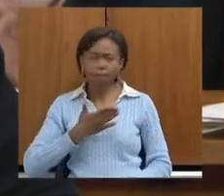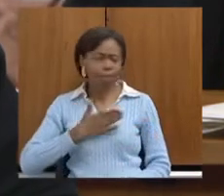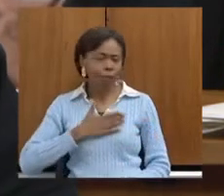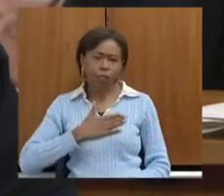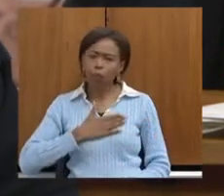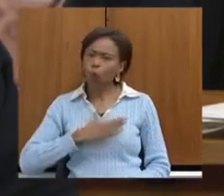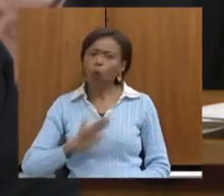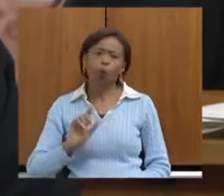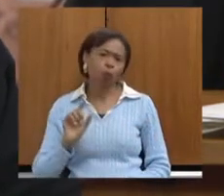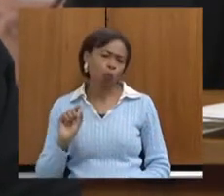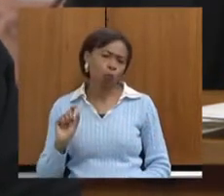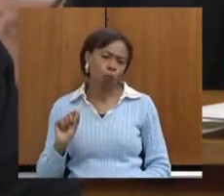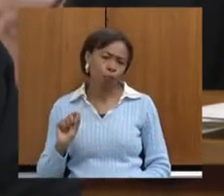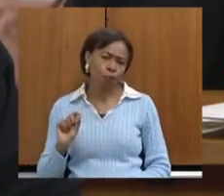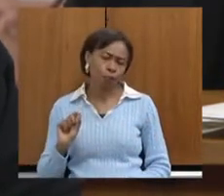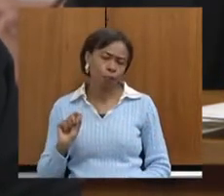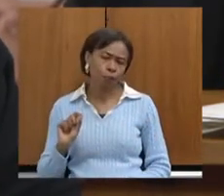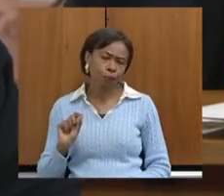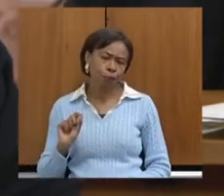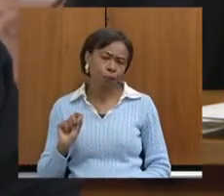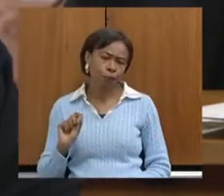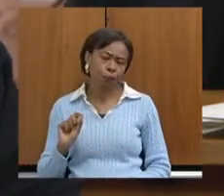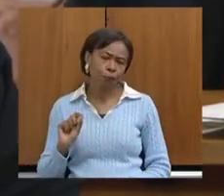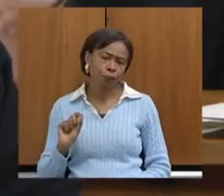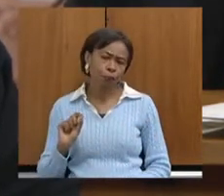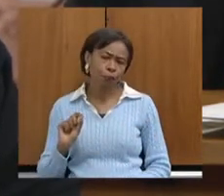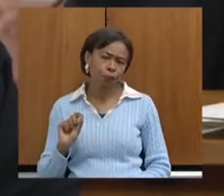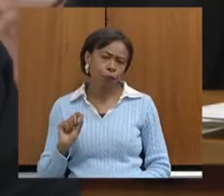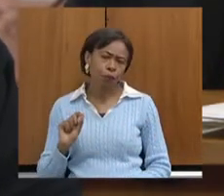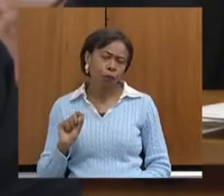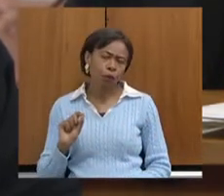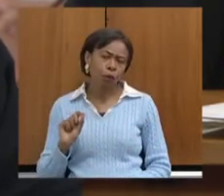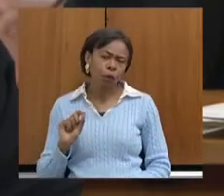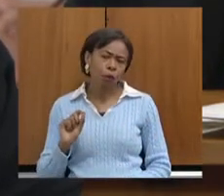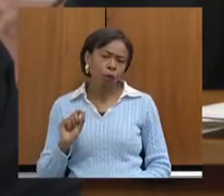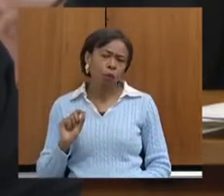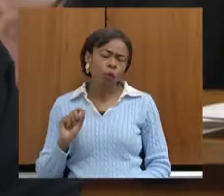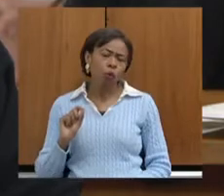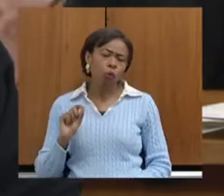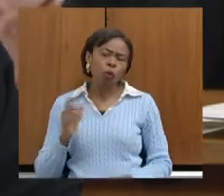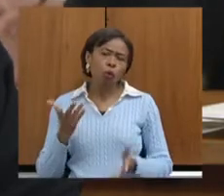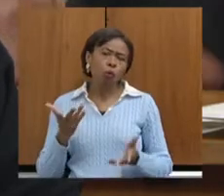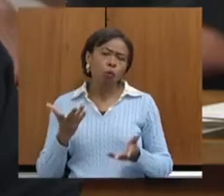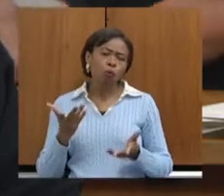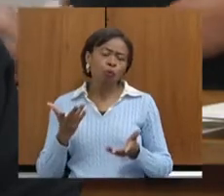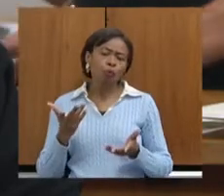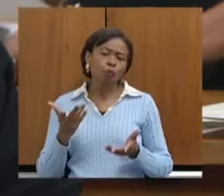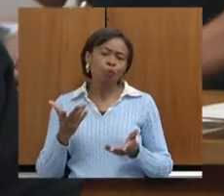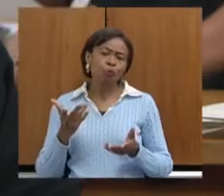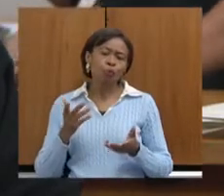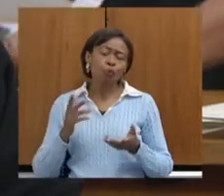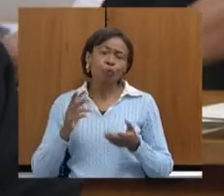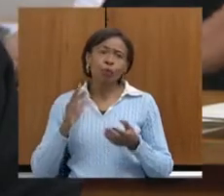e com a velocidade e com rumo da reparação do Rio Doce